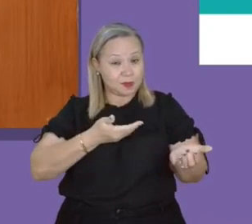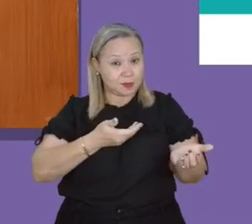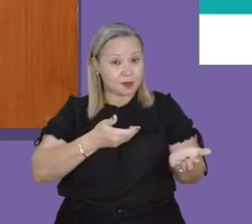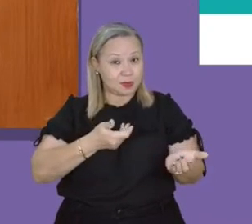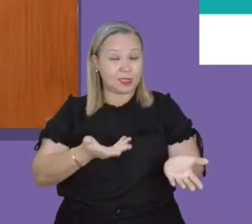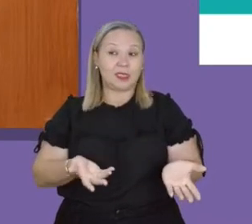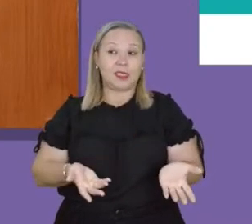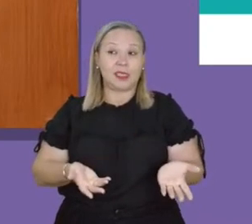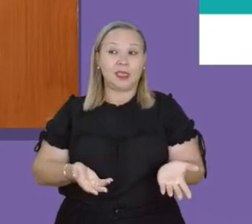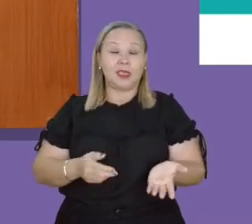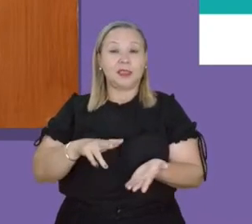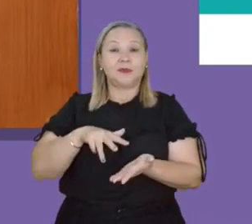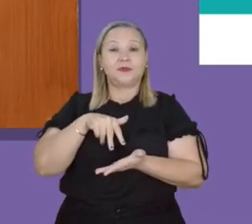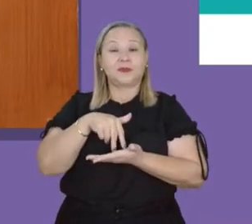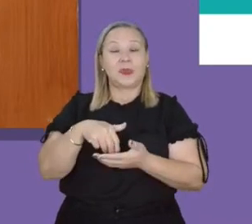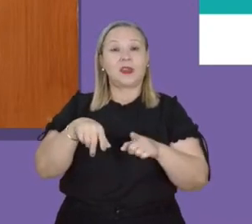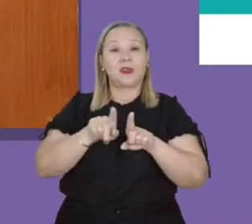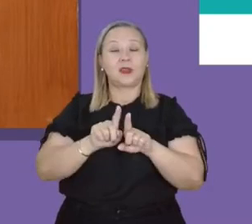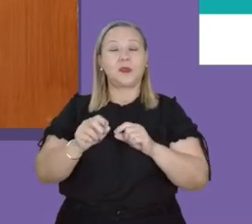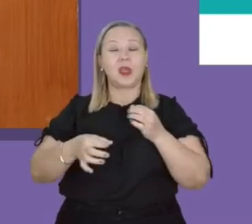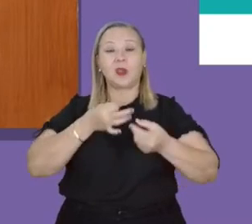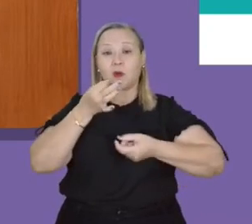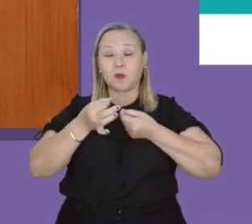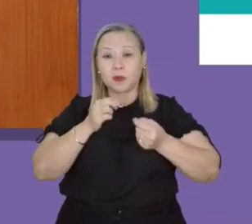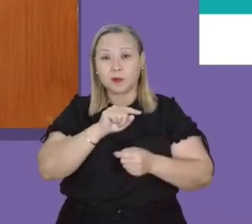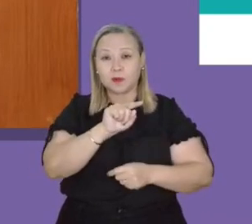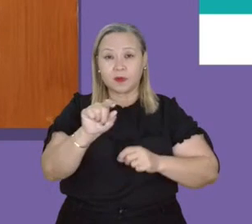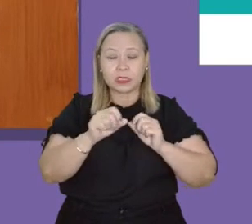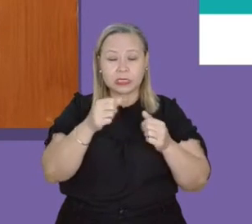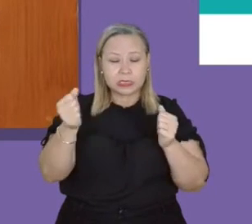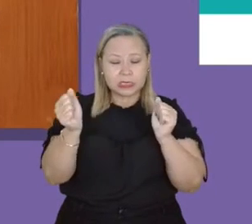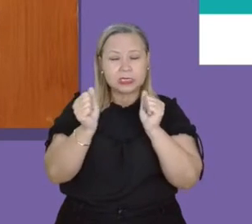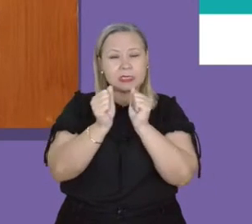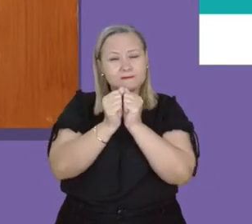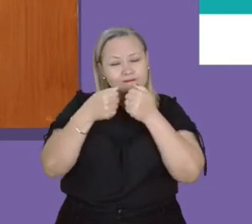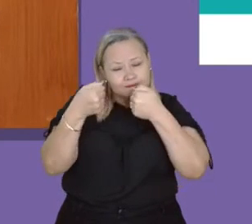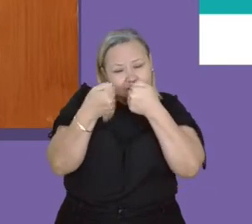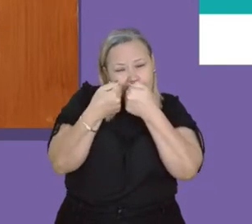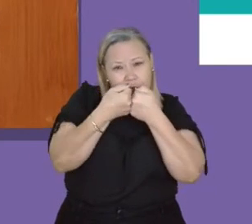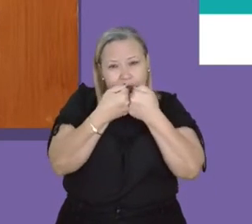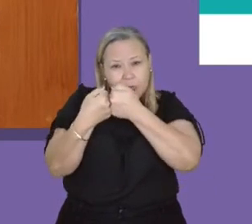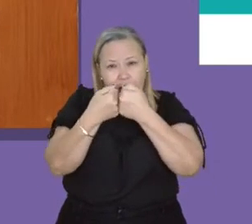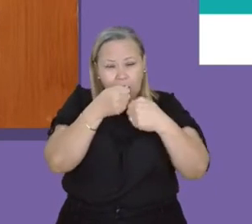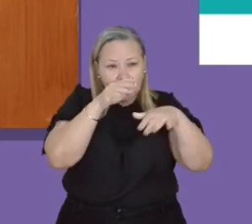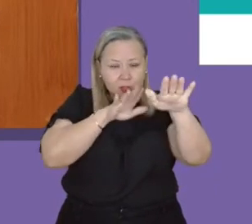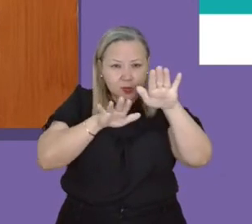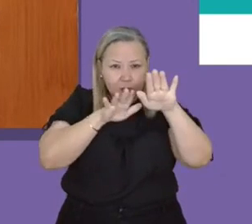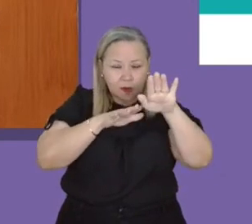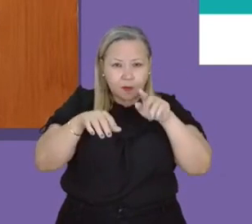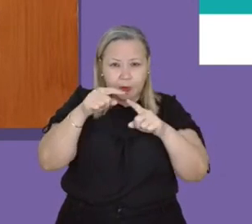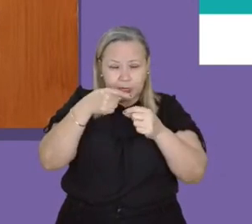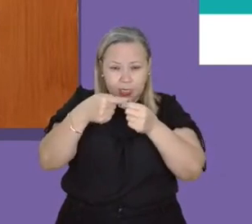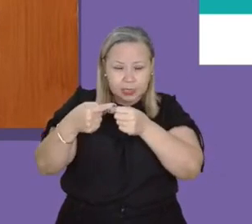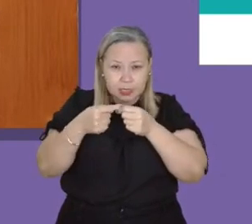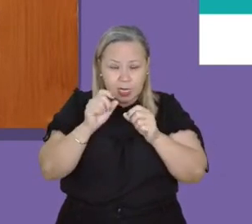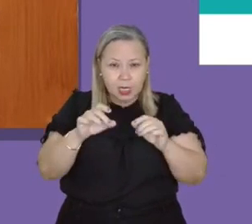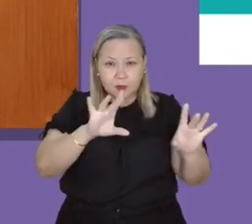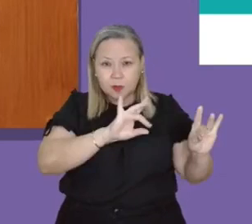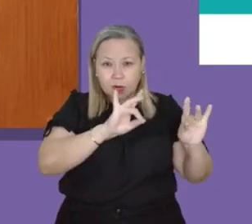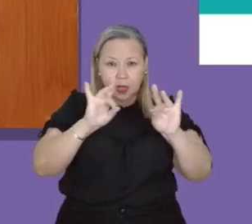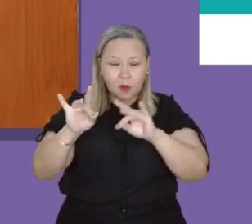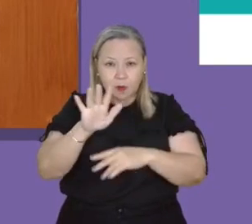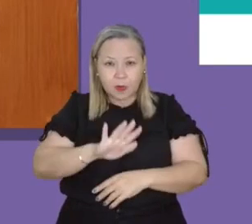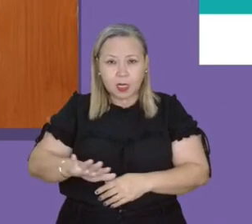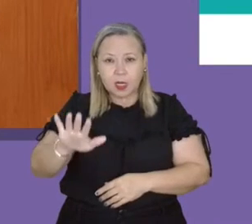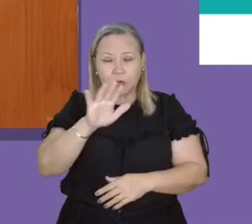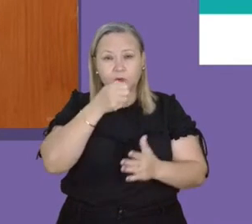esse histórico que eu comentei com vocês agora, né, de ter essa proximidade com os movimentos da cidade, por estar acompanhando